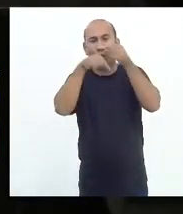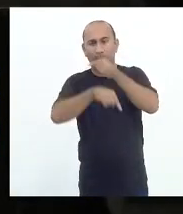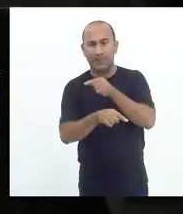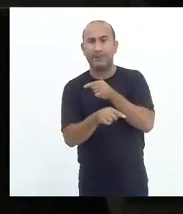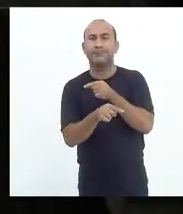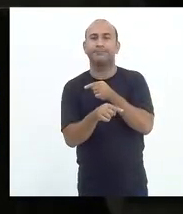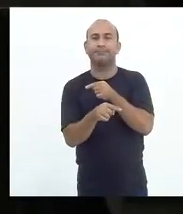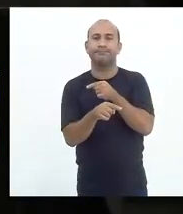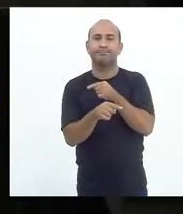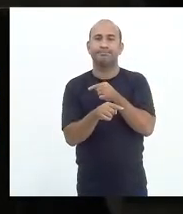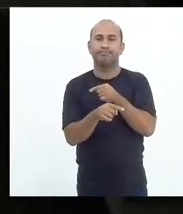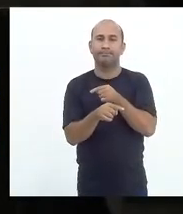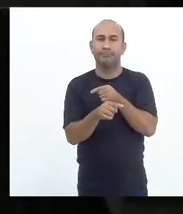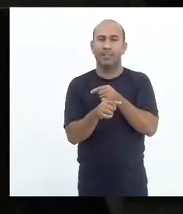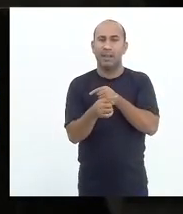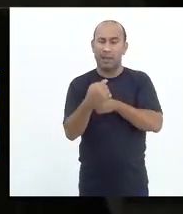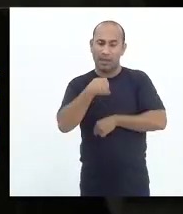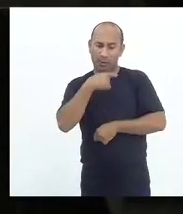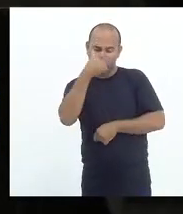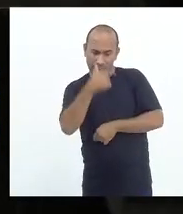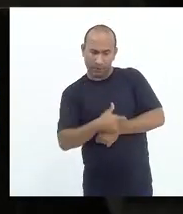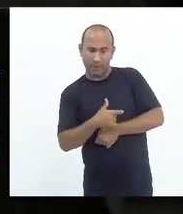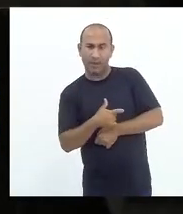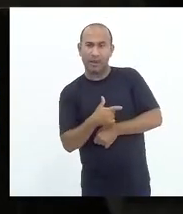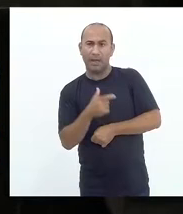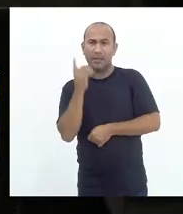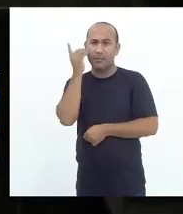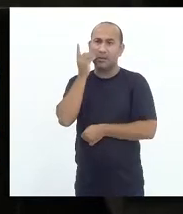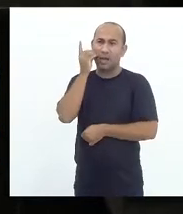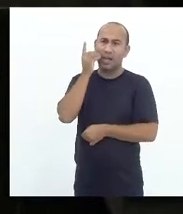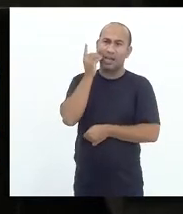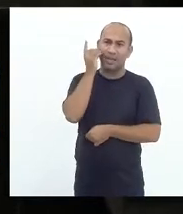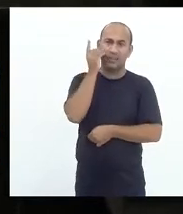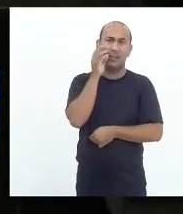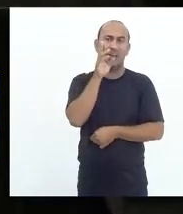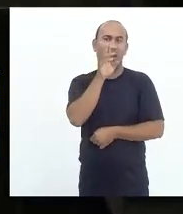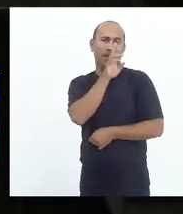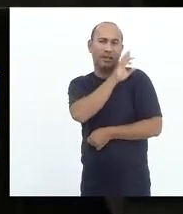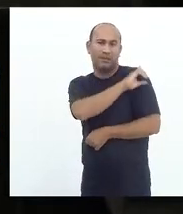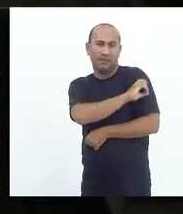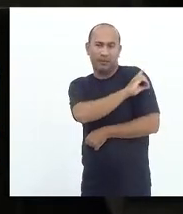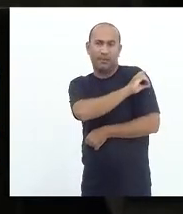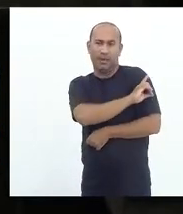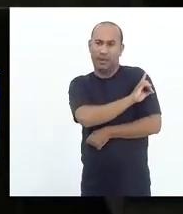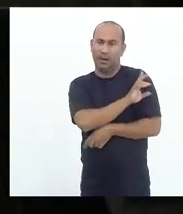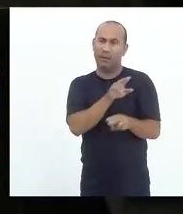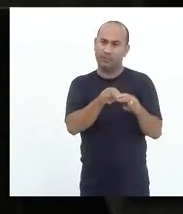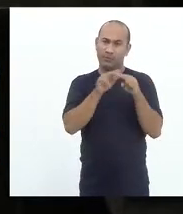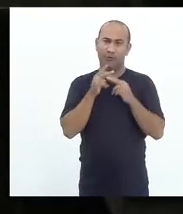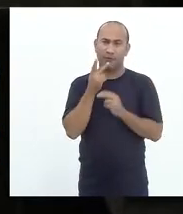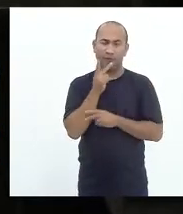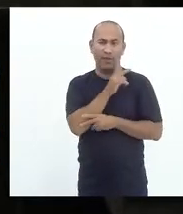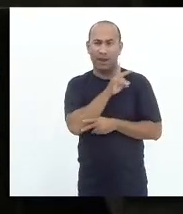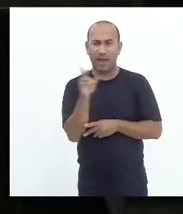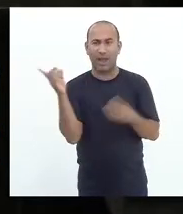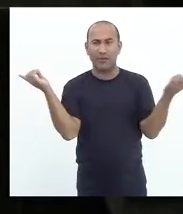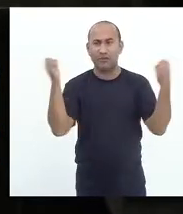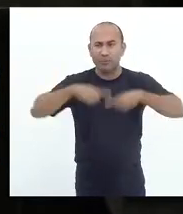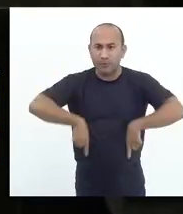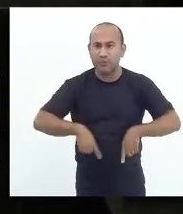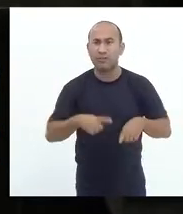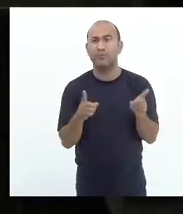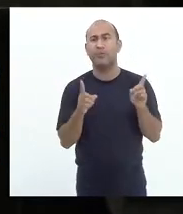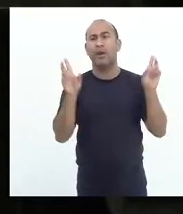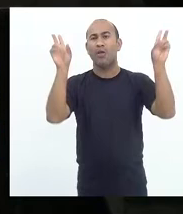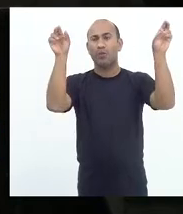é? E eu não estou aqui, deputada Rejane, com a menor preocupação com qualquer tipo de disputa em torno desse